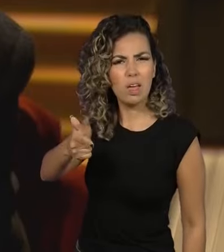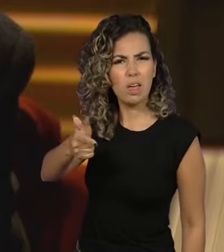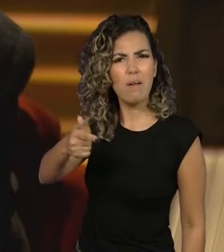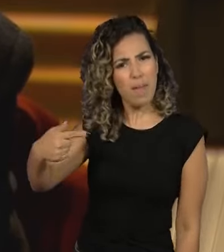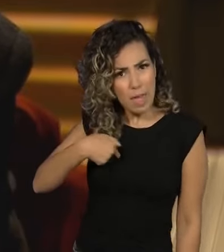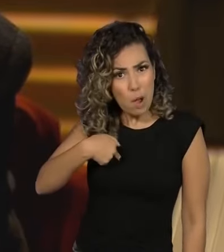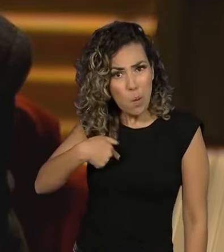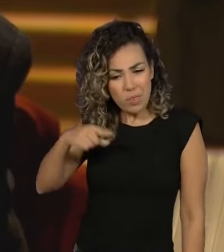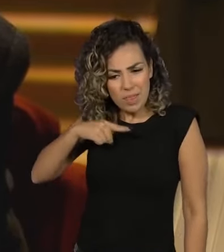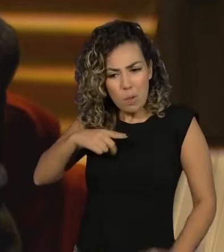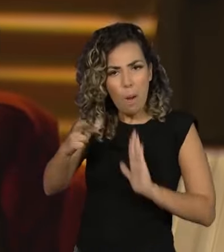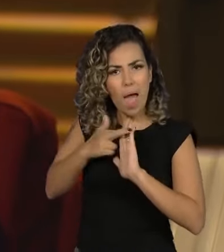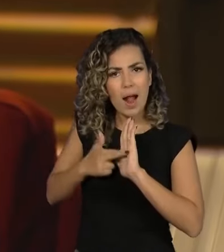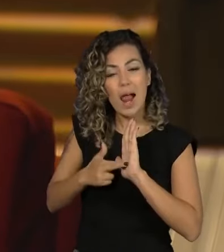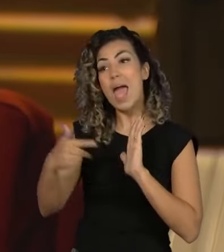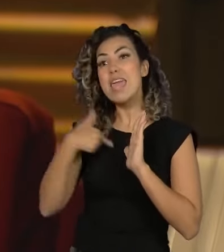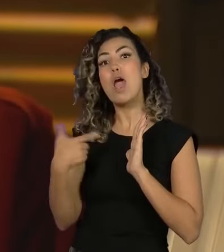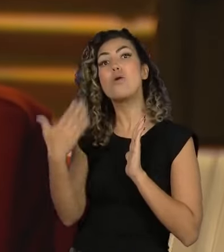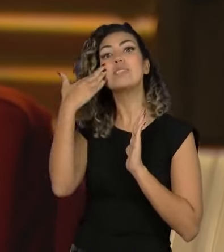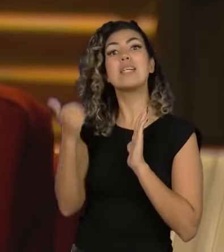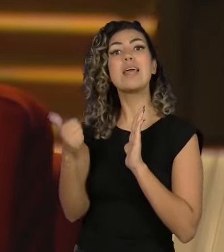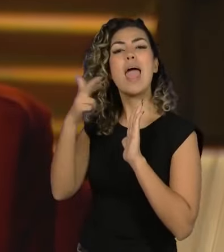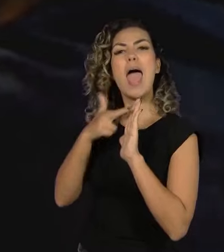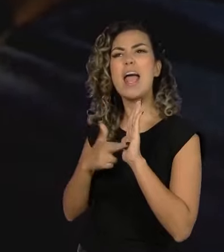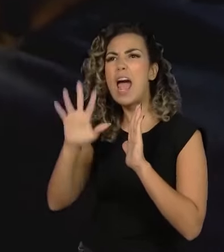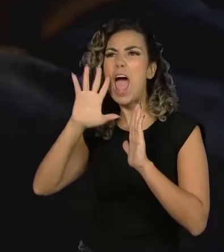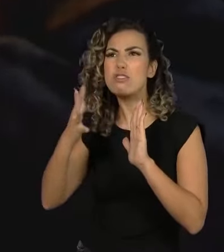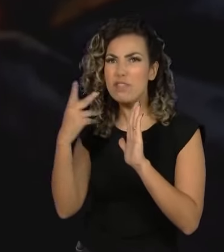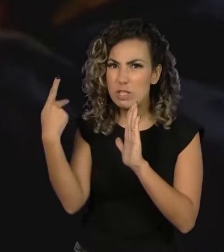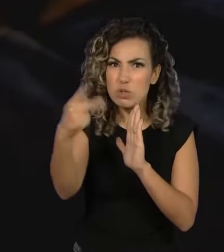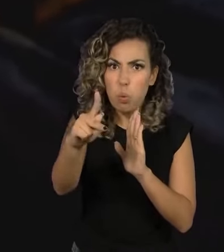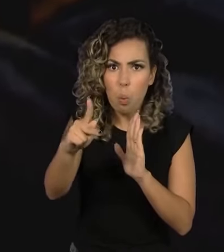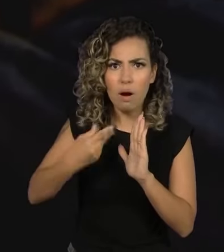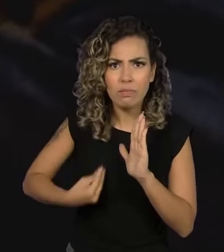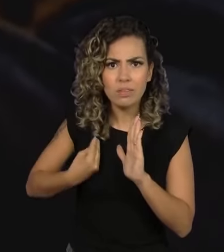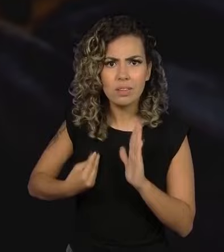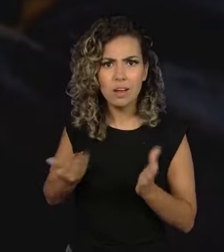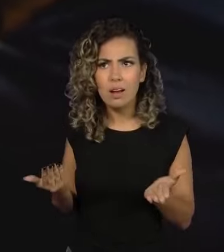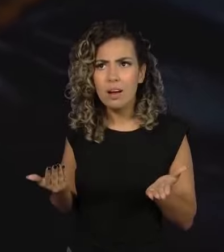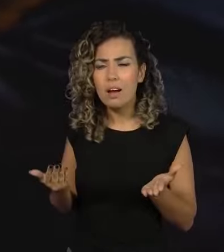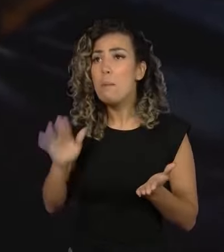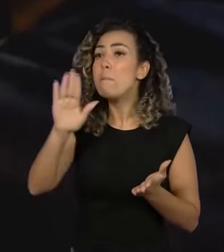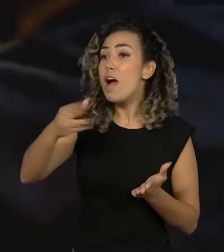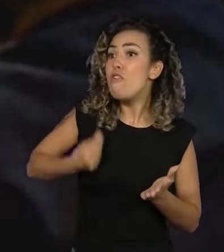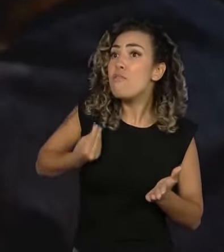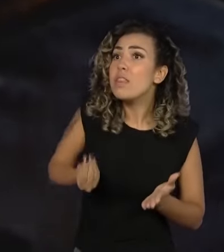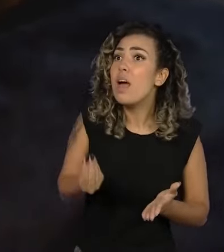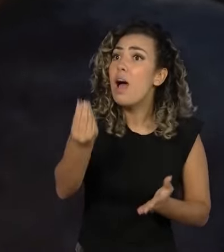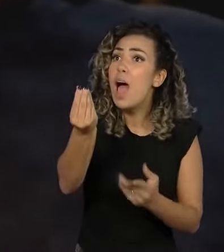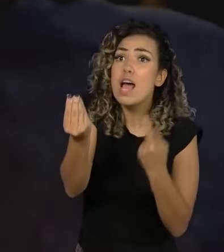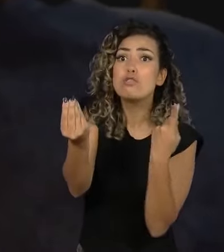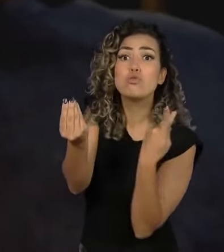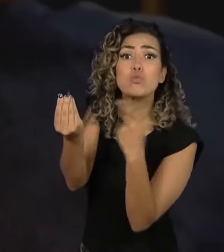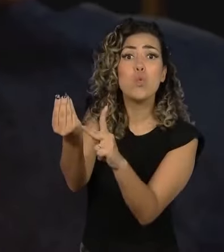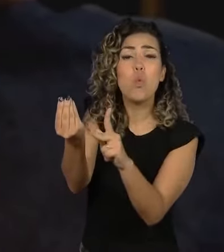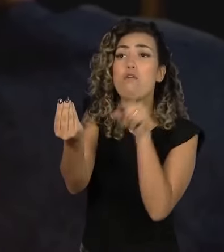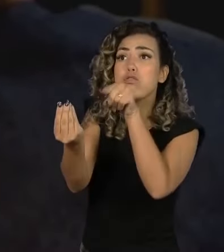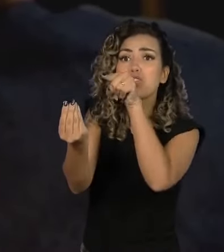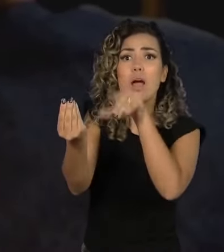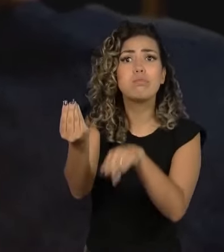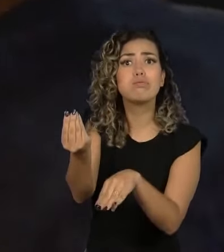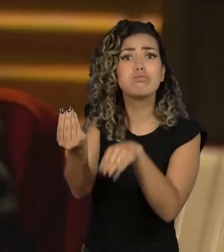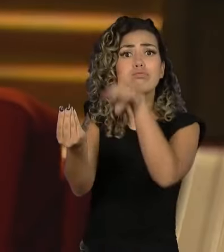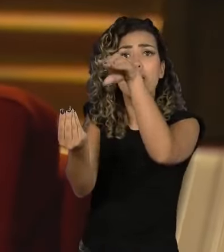soluções para a vida que é a sua sendo que você a vive desde que